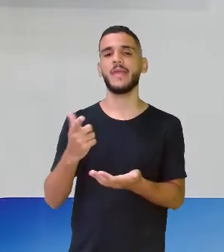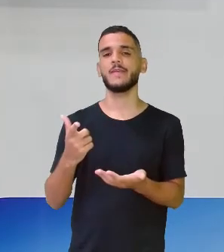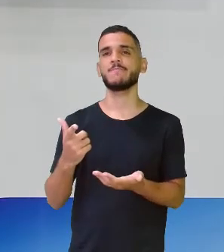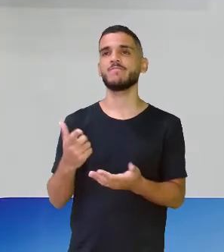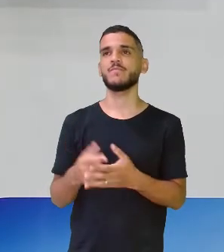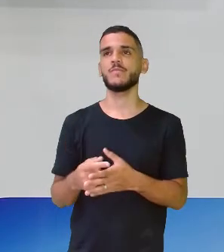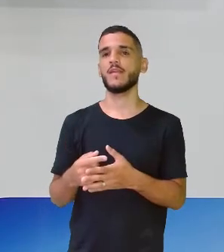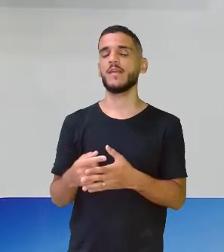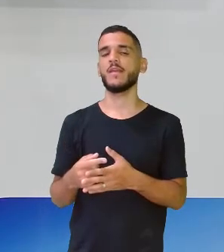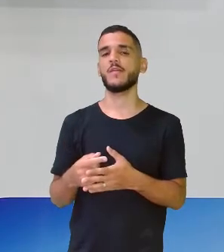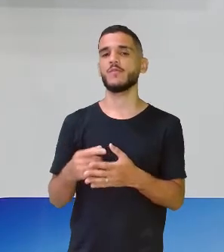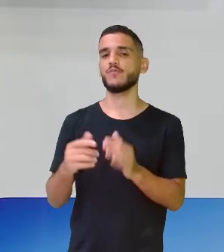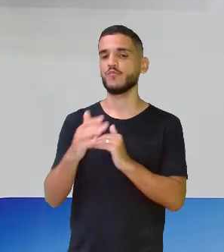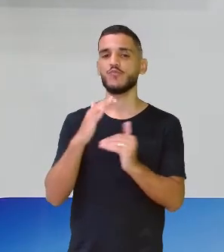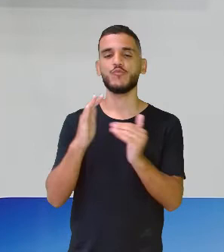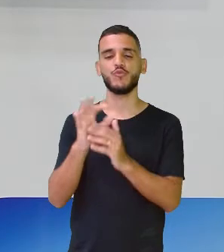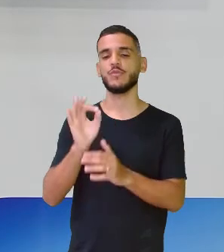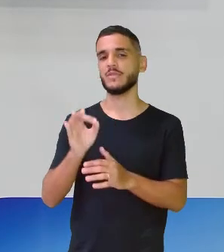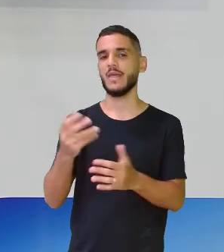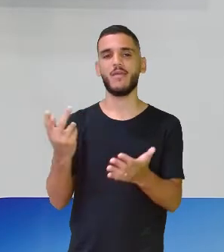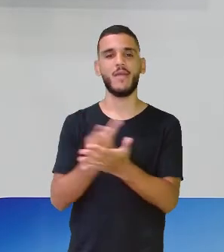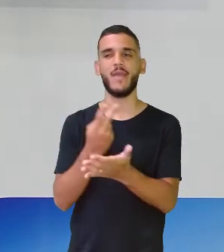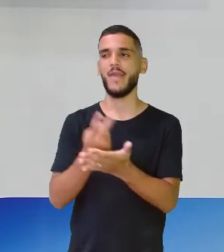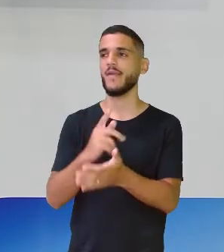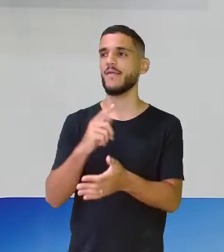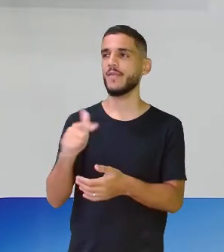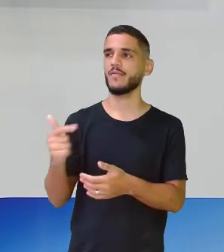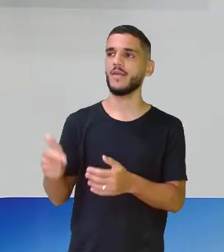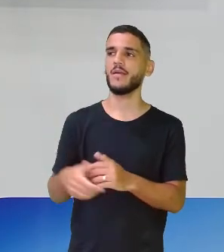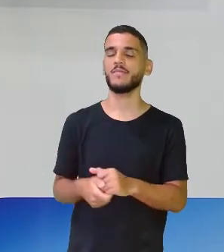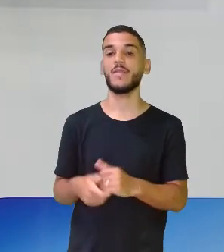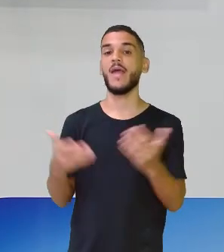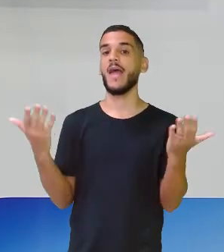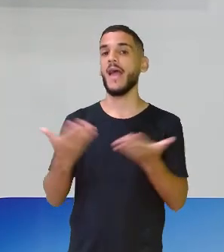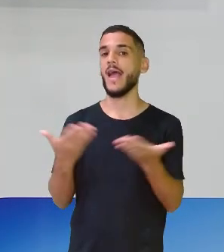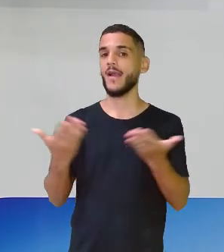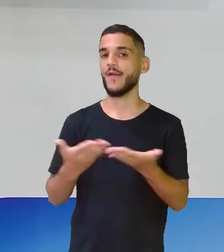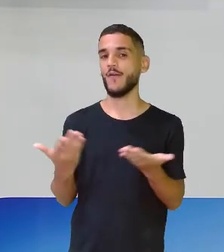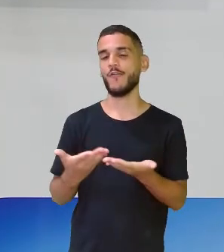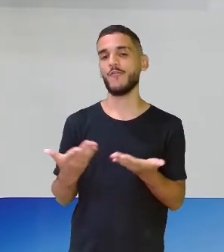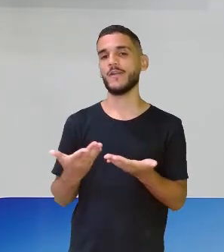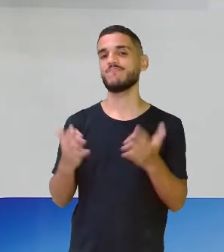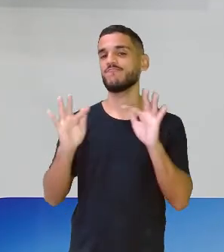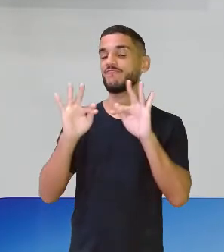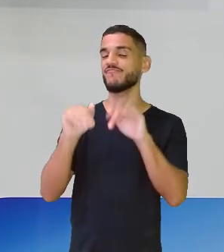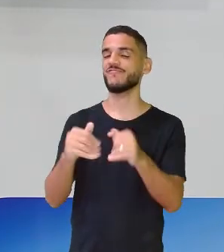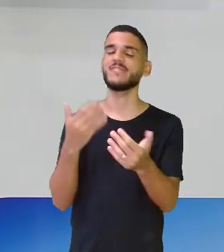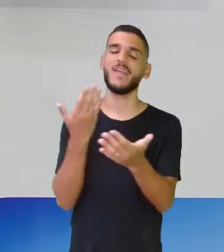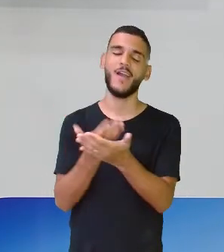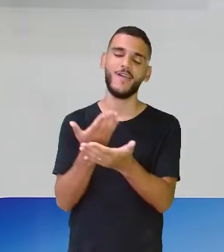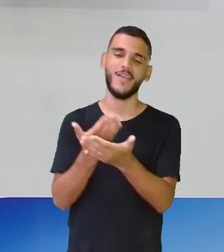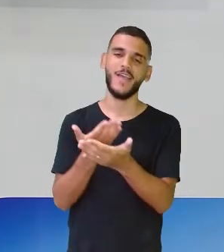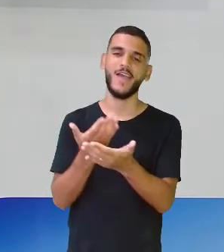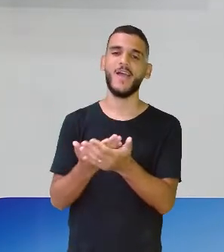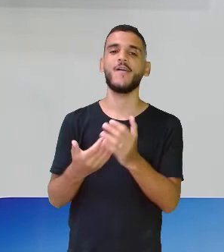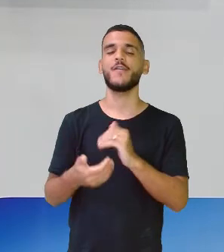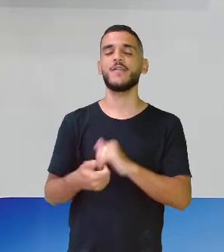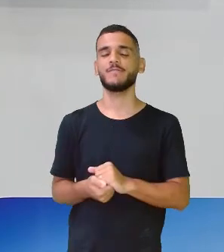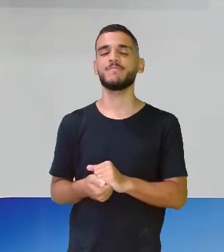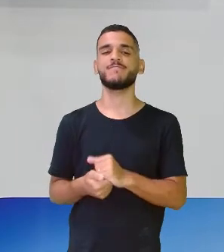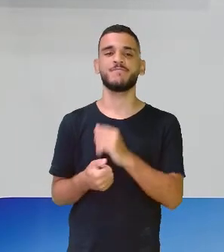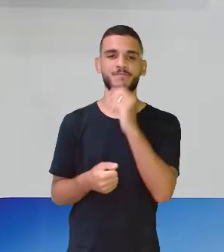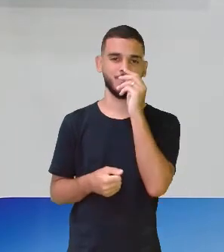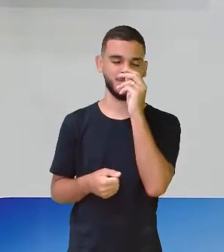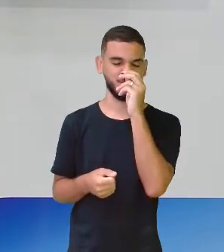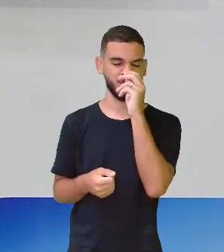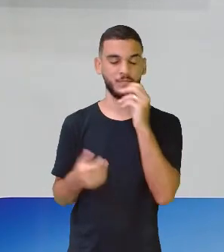ter erro, tá certo? E é isso. Agora, a gente está chegando ao finalzinho de nossa